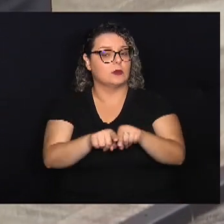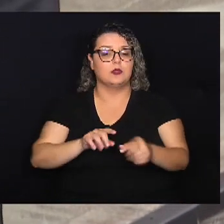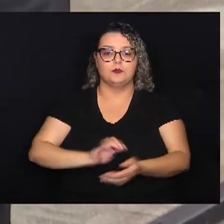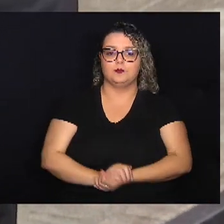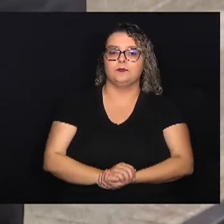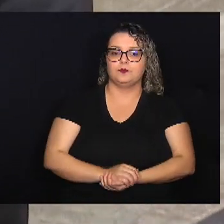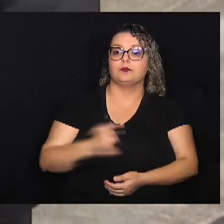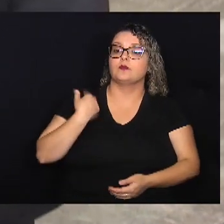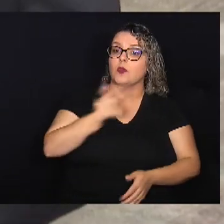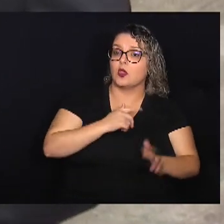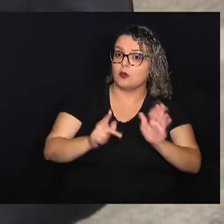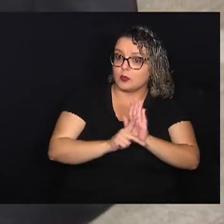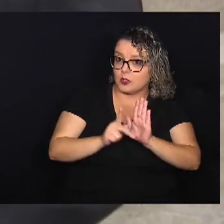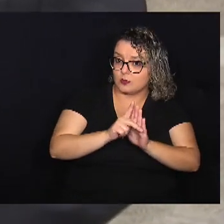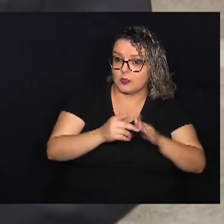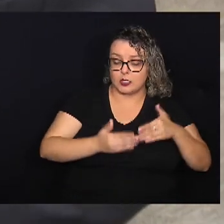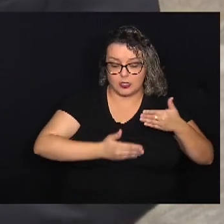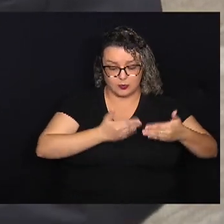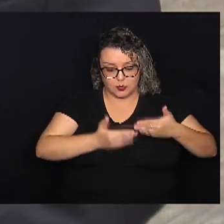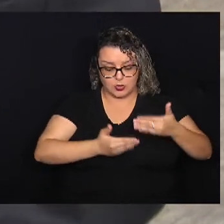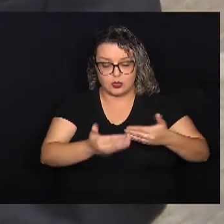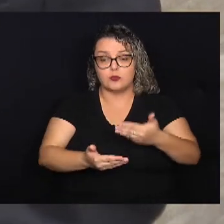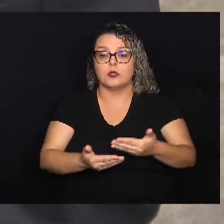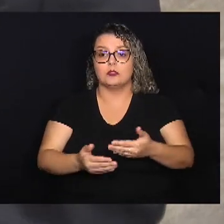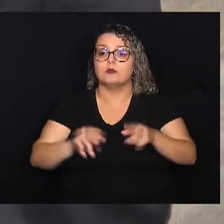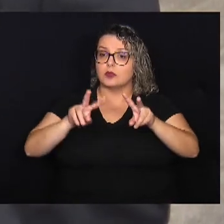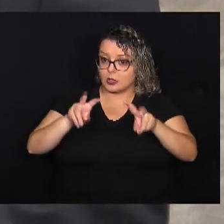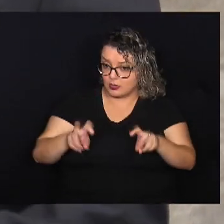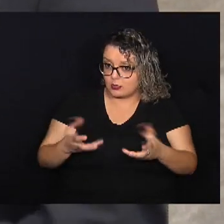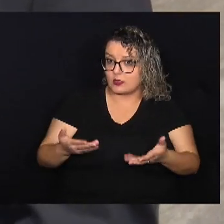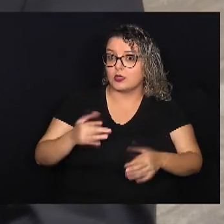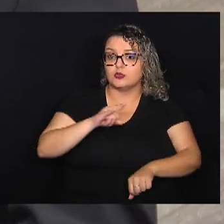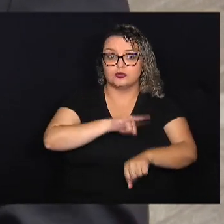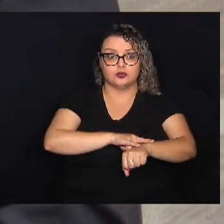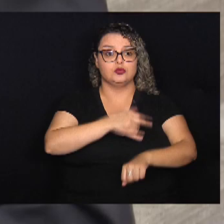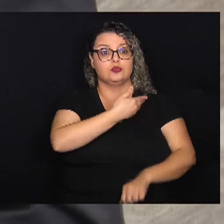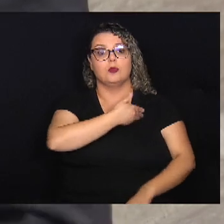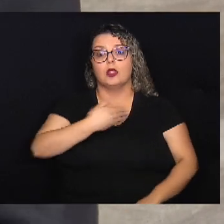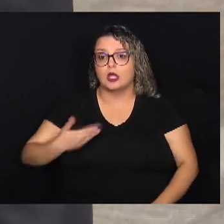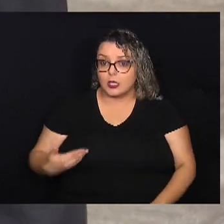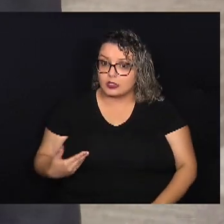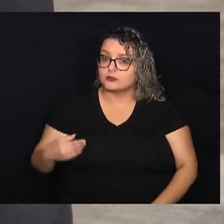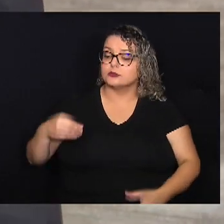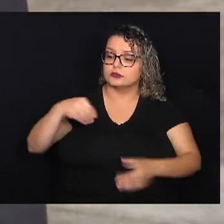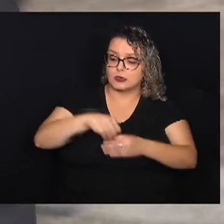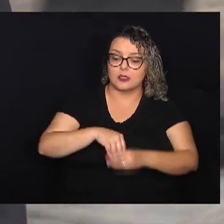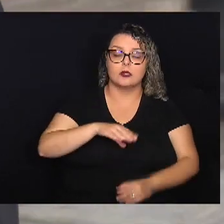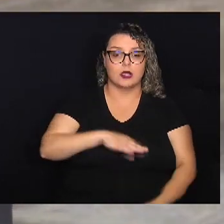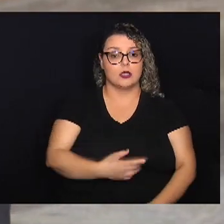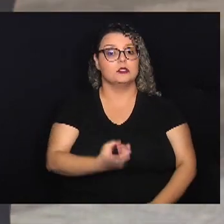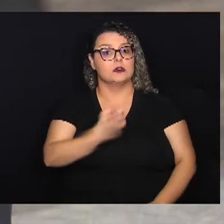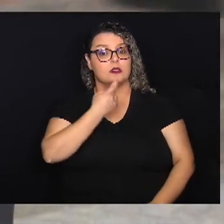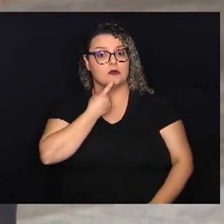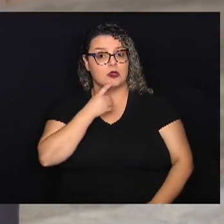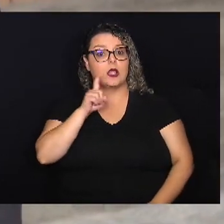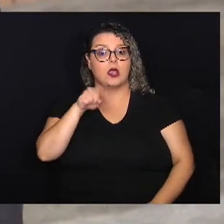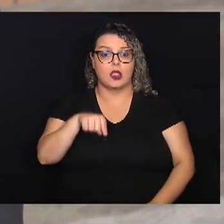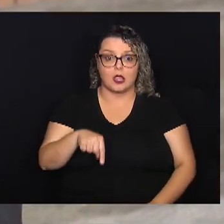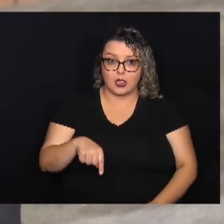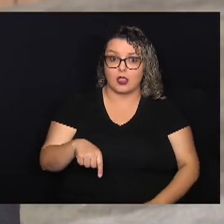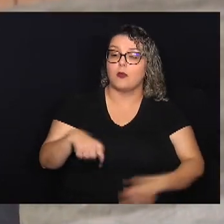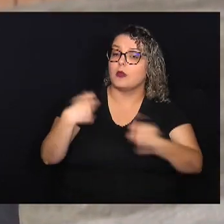projeto de lei está tramitando e versa sobre essa questão dos banheiros públicos na cidade. É uma